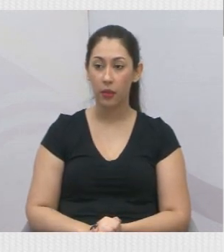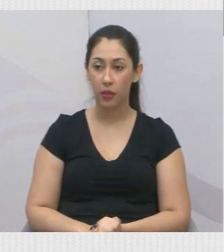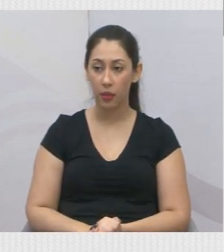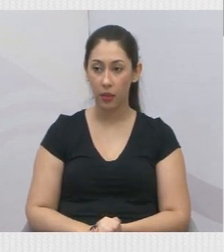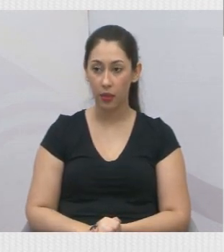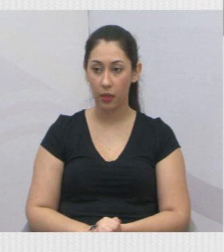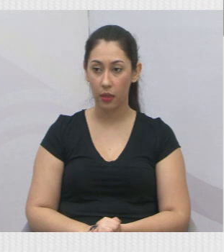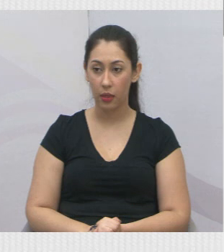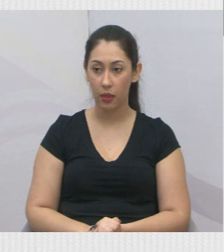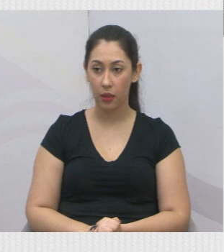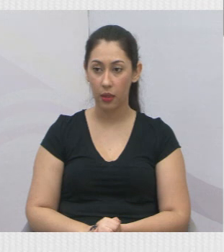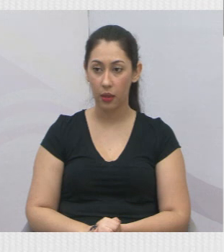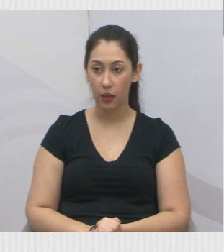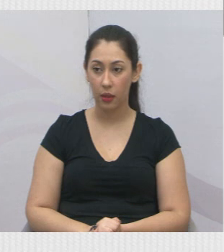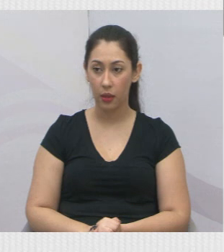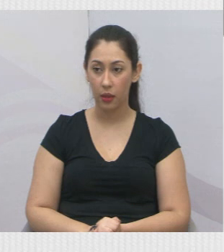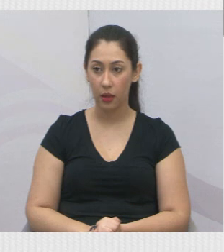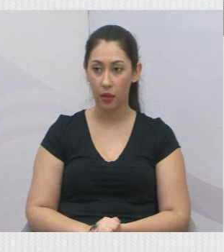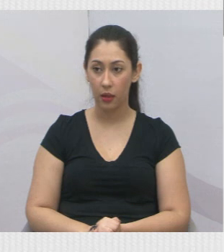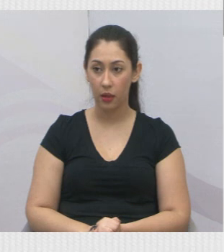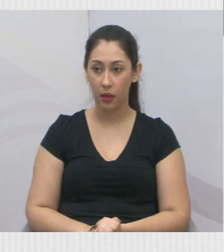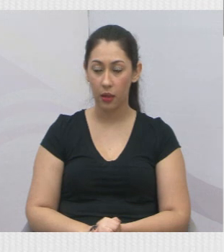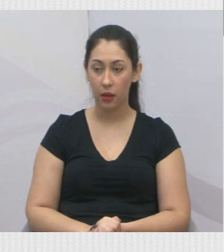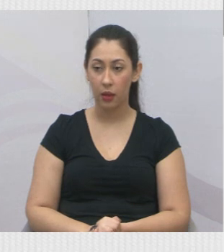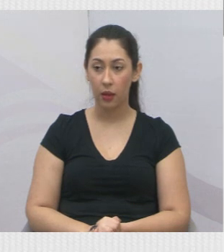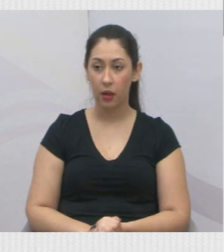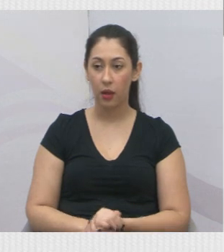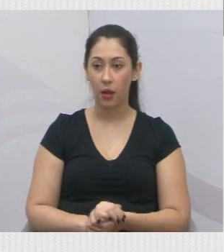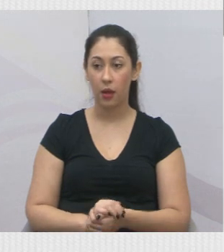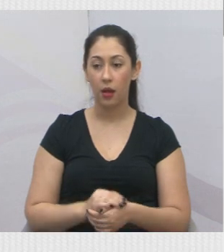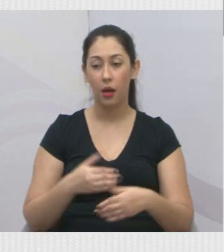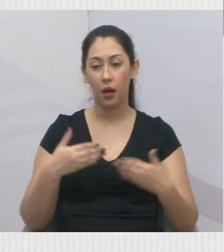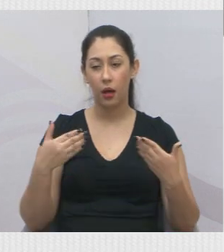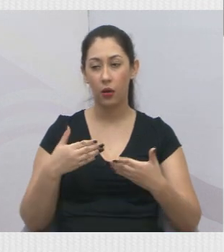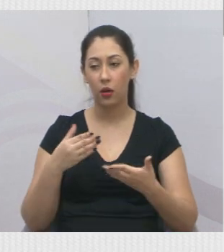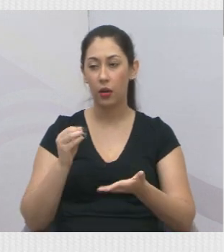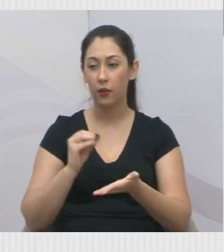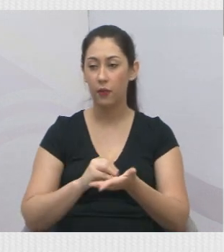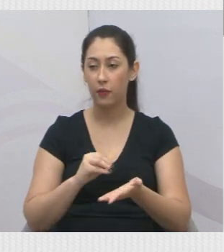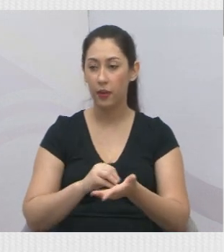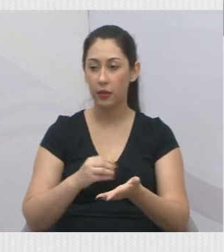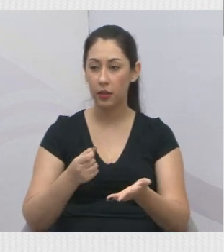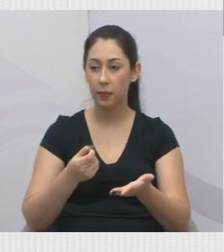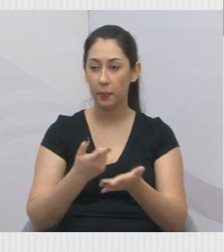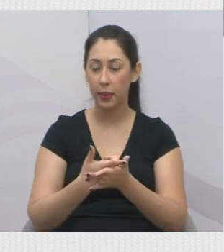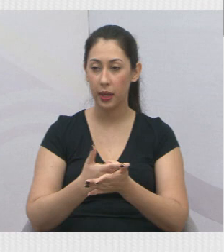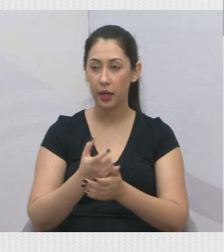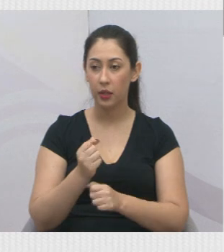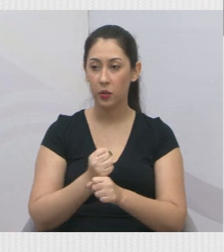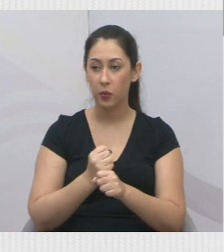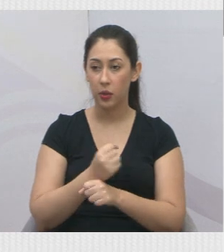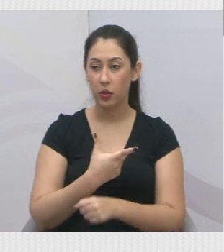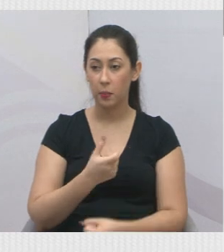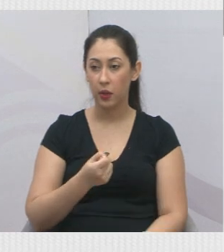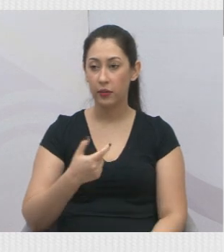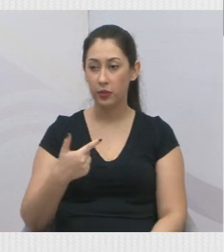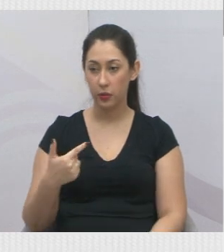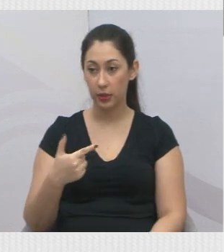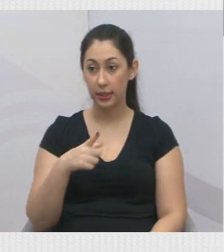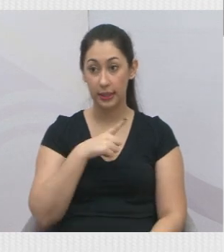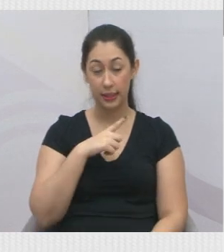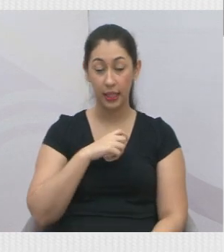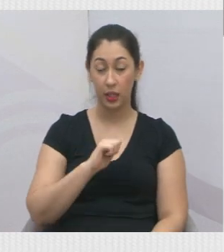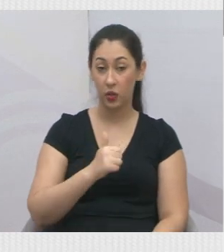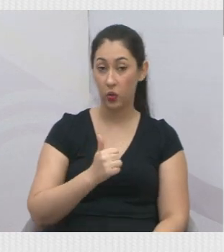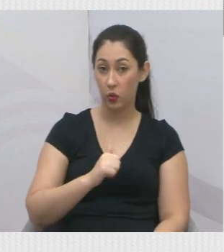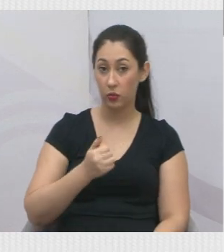das secretarias. Montante de resta pagar não processado de 2020 para 2021, ainda tem um montante de